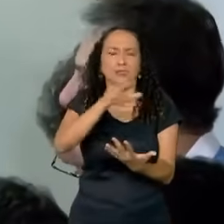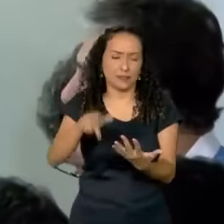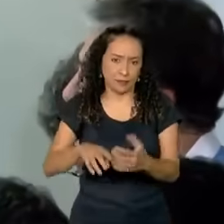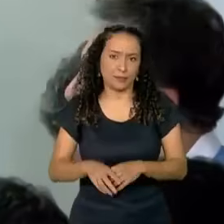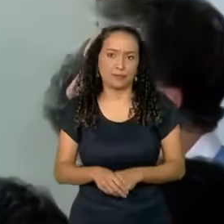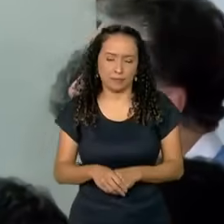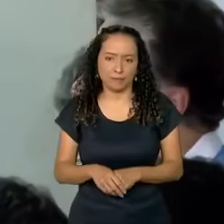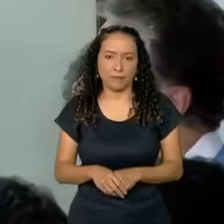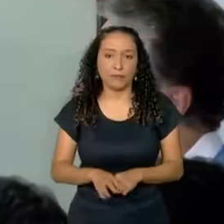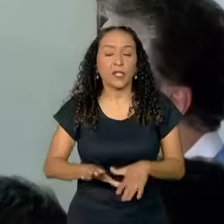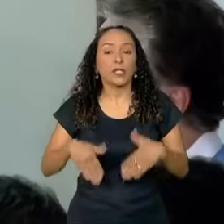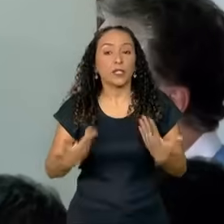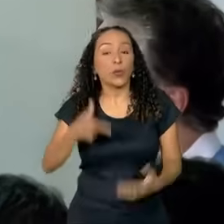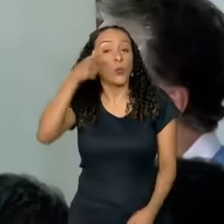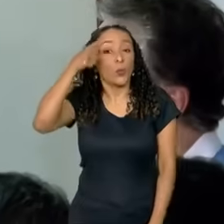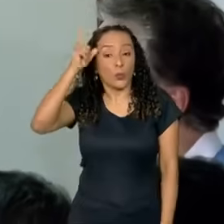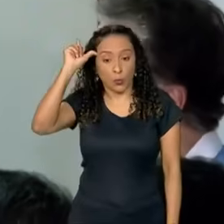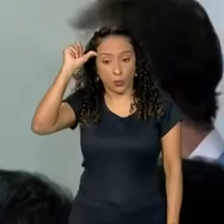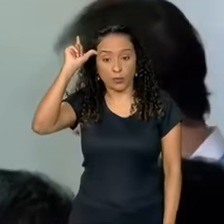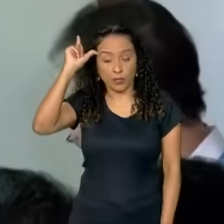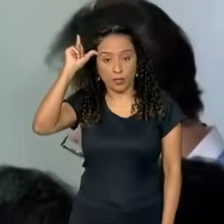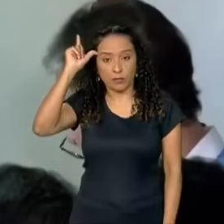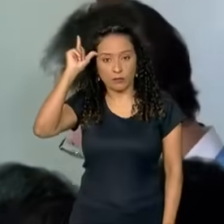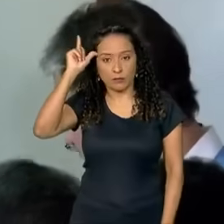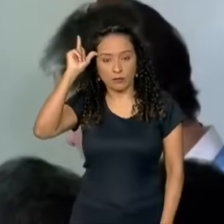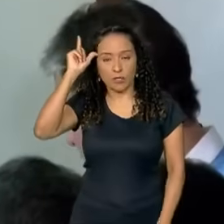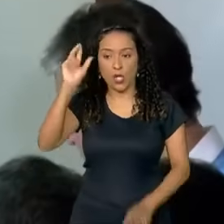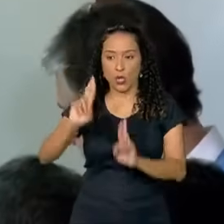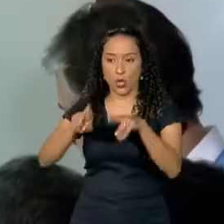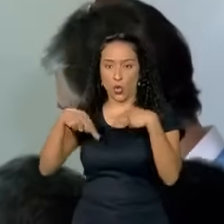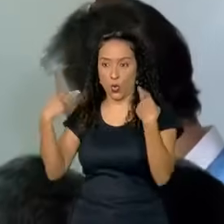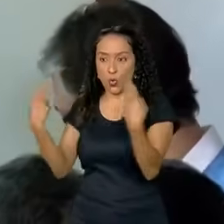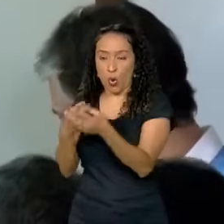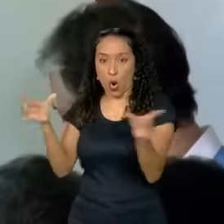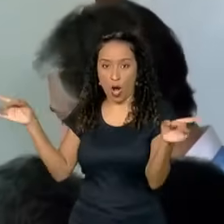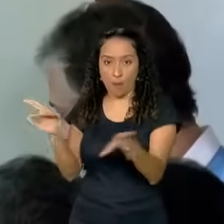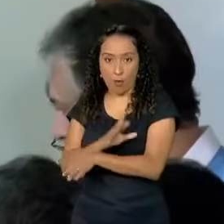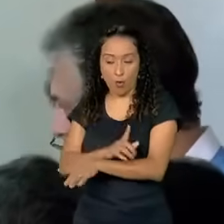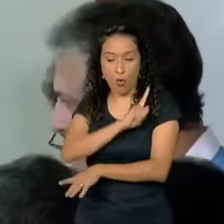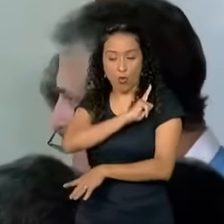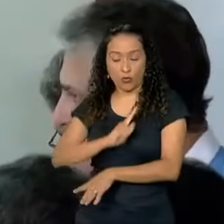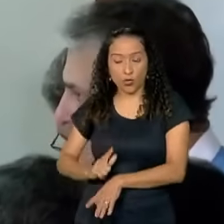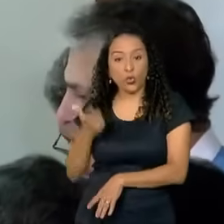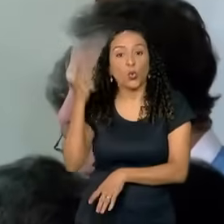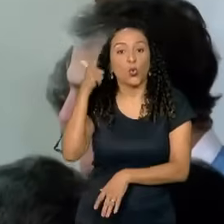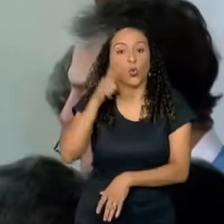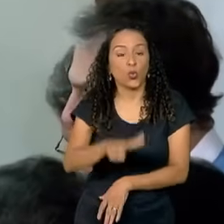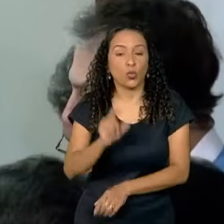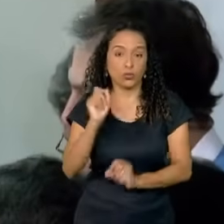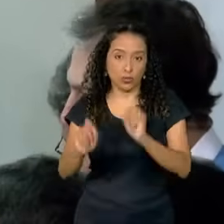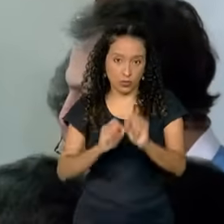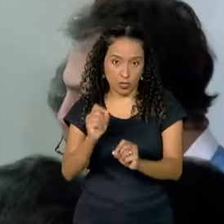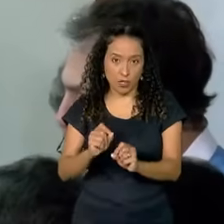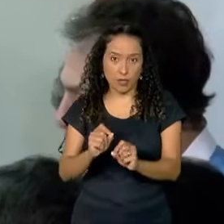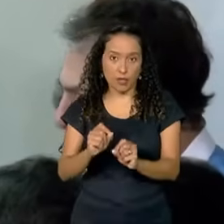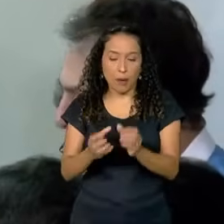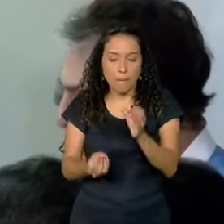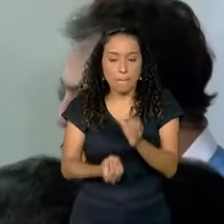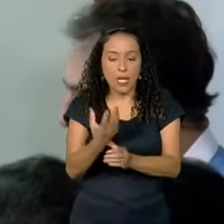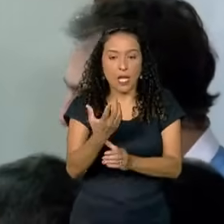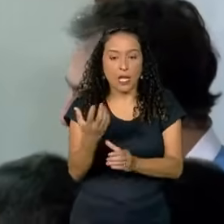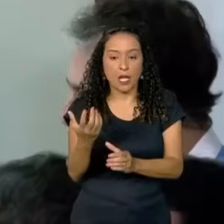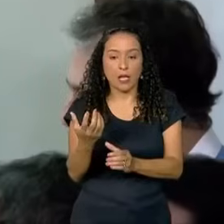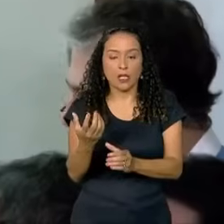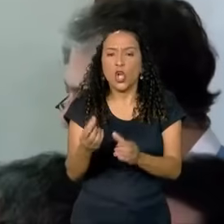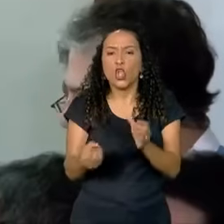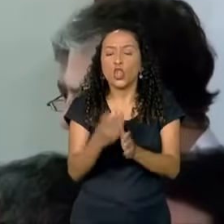pastas. Aí ontem, depois das nossas reuniões aqui, o governador conseguiu elaborar um novo